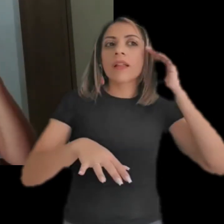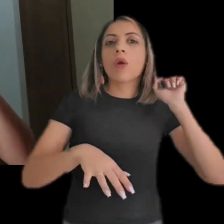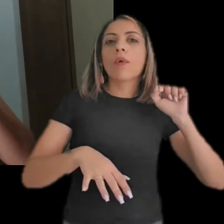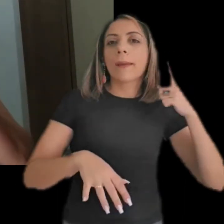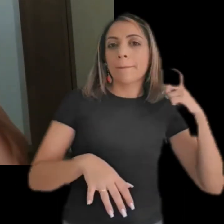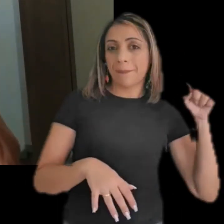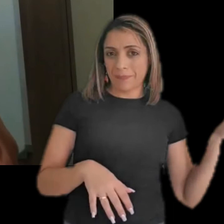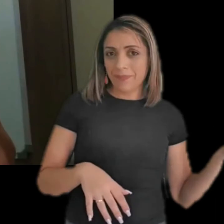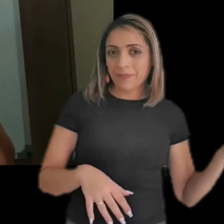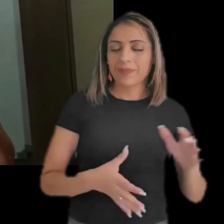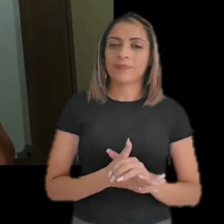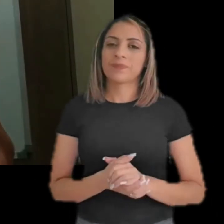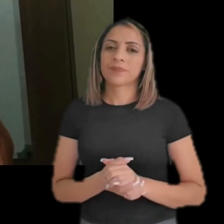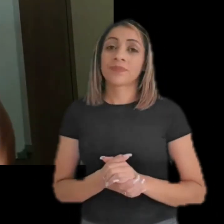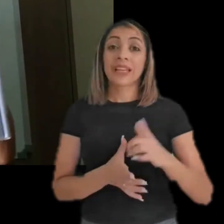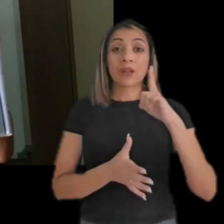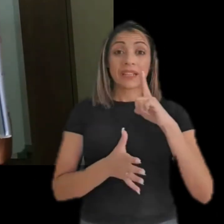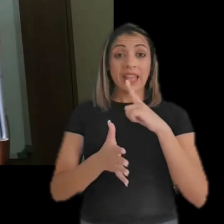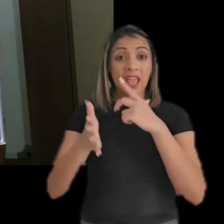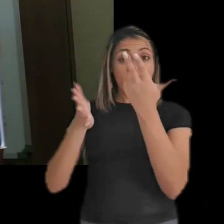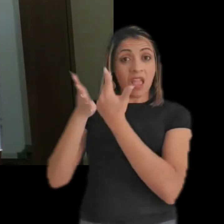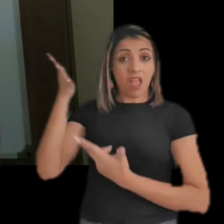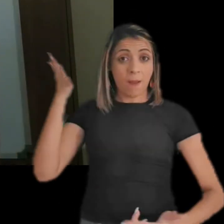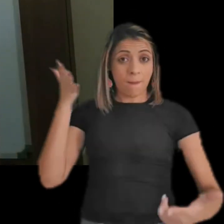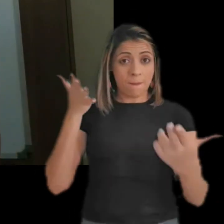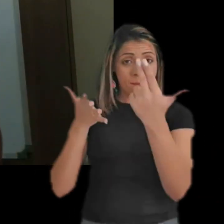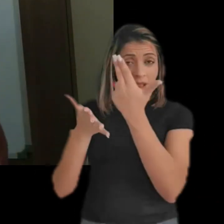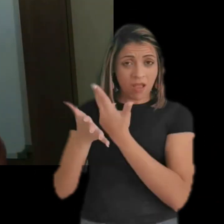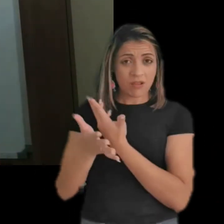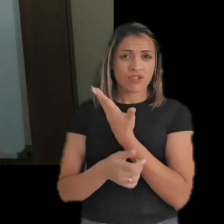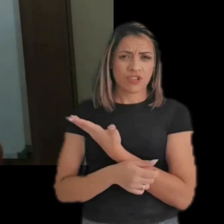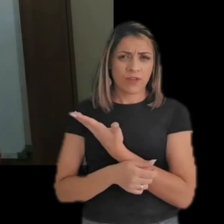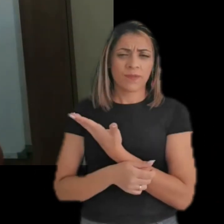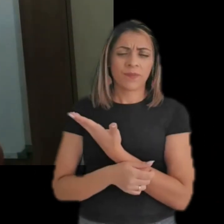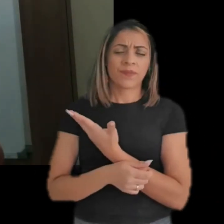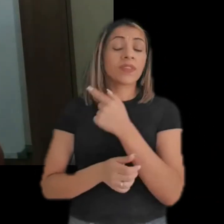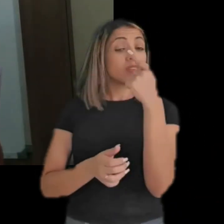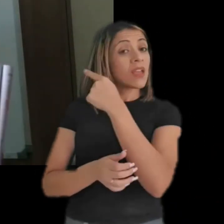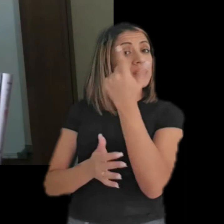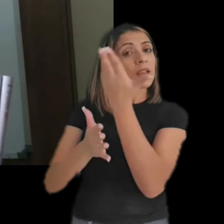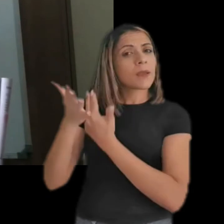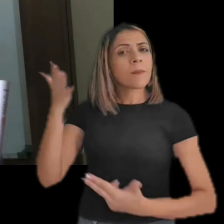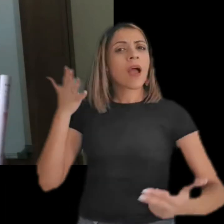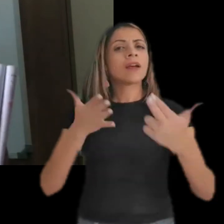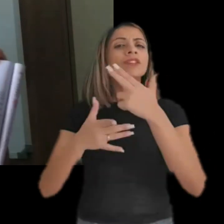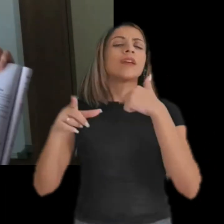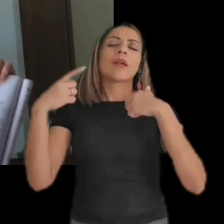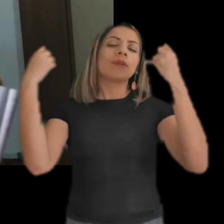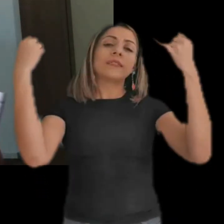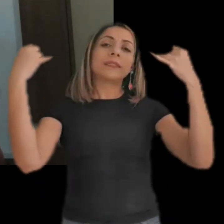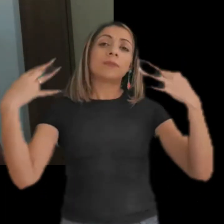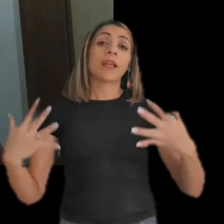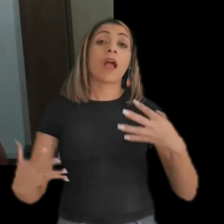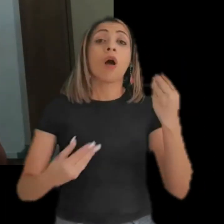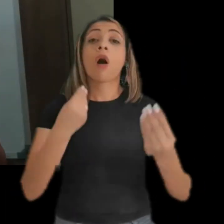no livro de vocês, tá? E a partir deste esquema também, eu vou explicar agora para vocês, então, como que o nosso ouvido capta